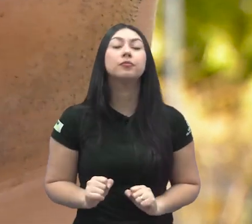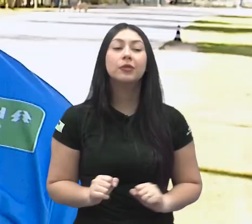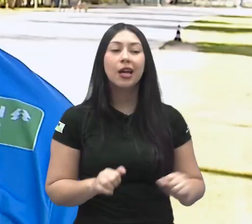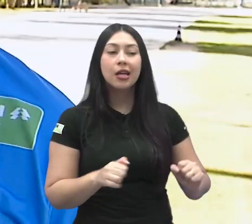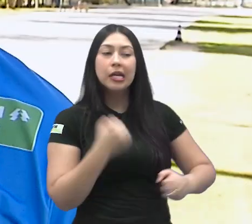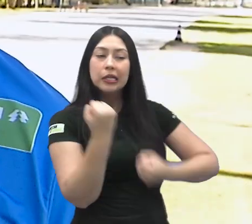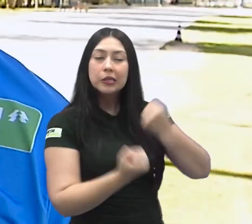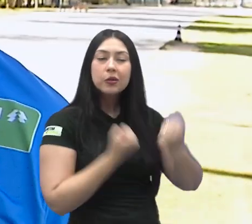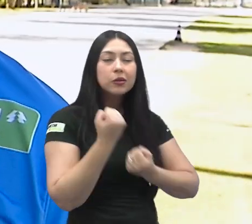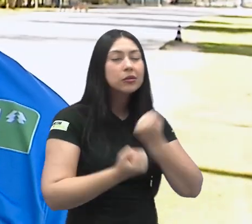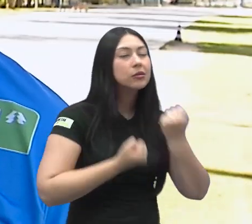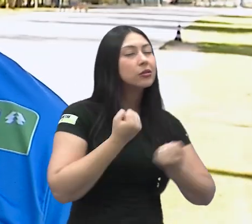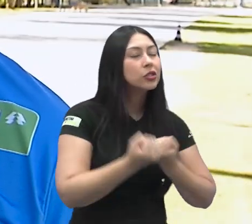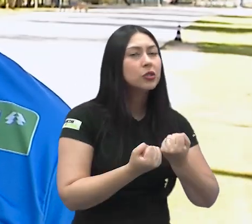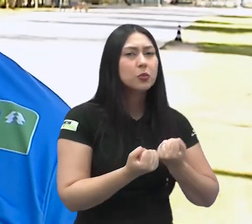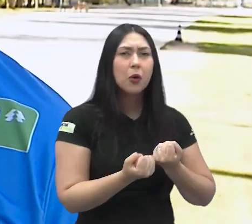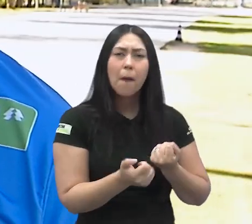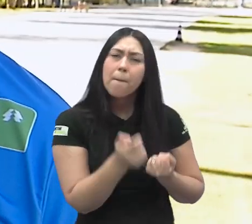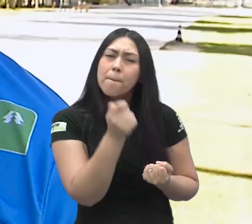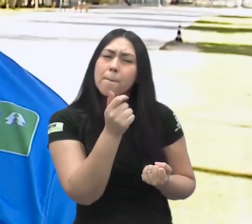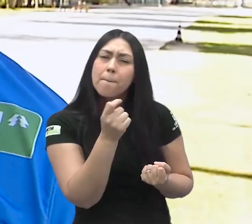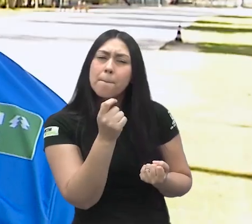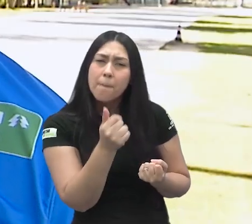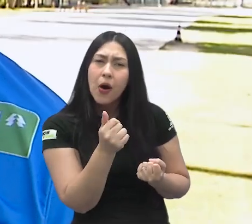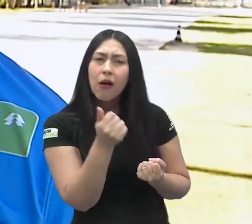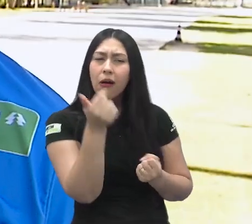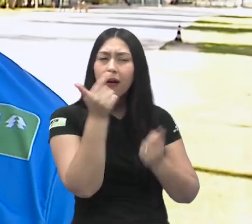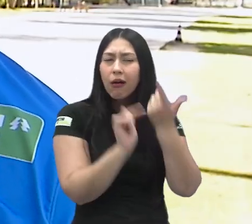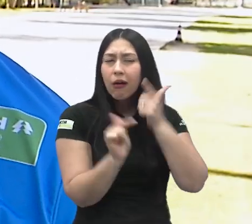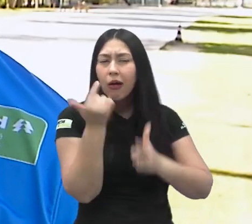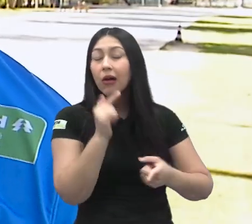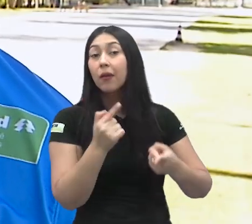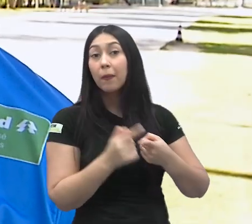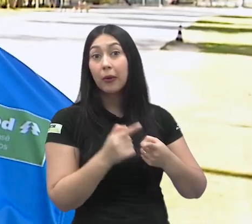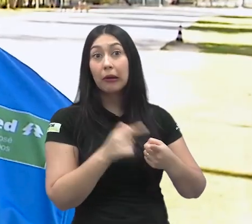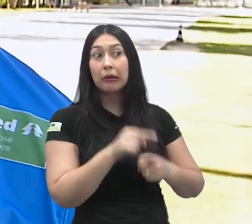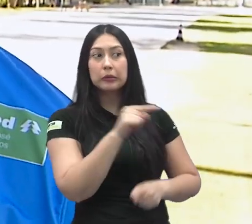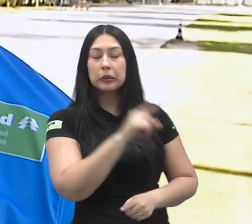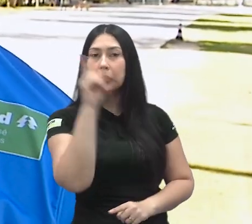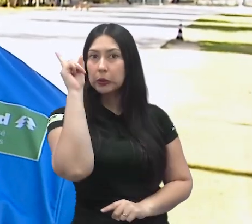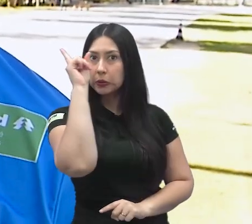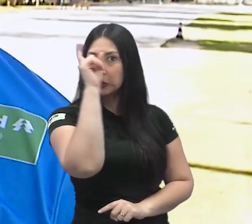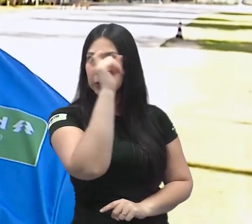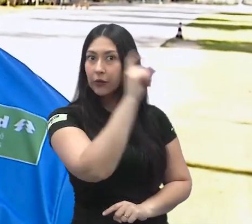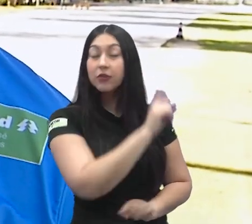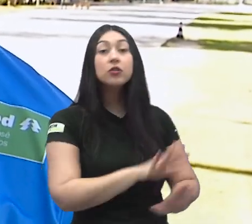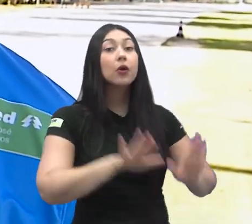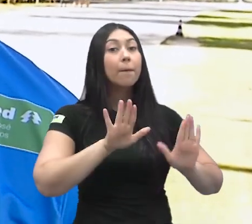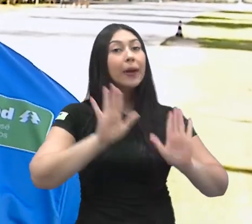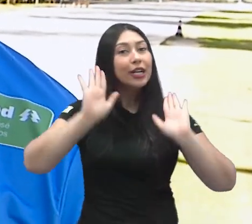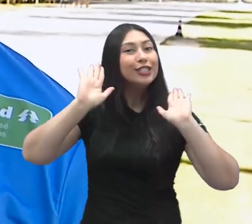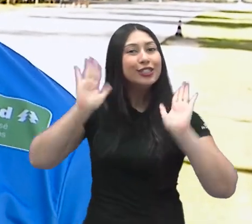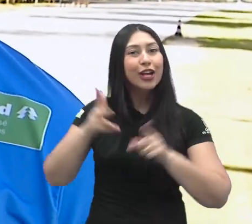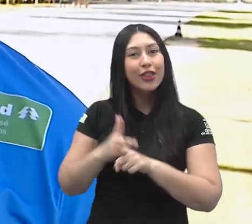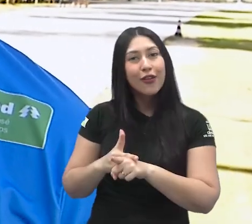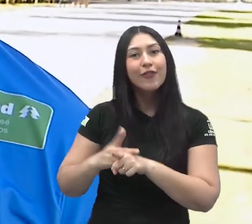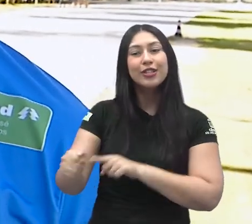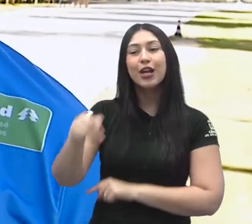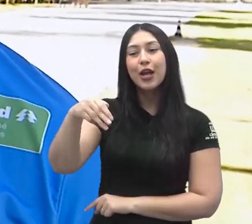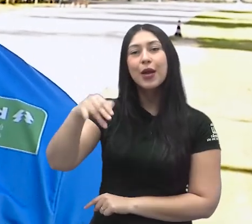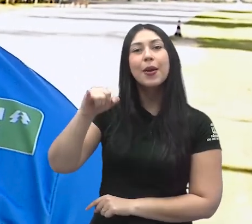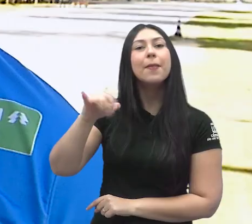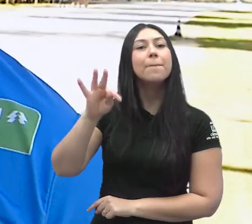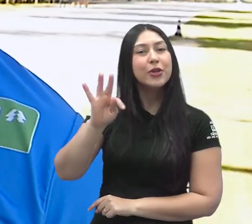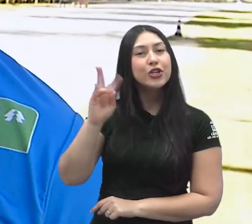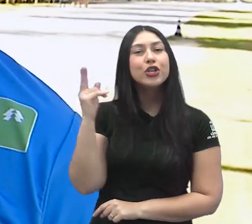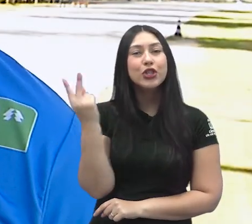feitos. Do atletismo eu tenho poucas conquistas, por causa que é um esporte extremamente difícil, mas já fui campeão